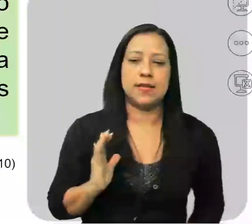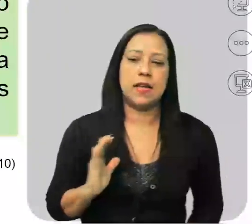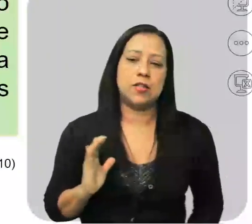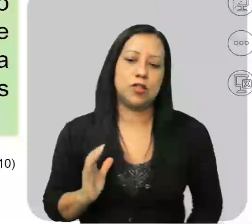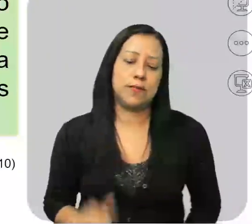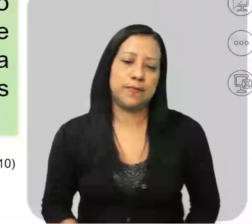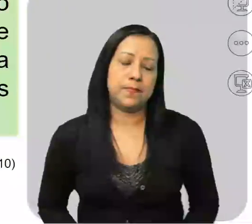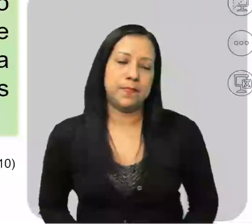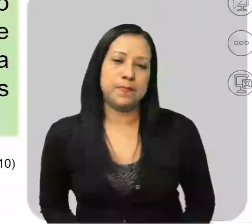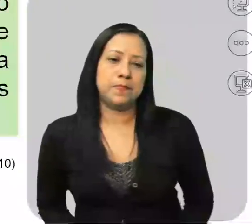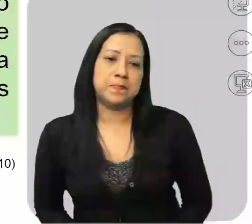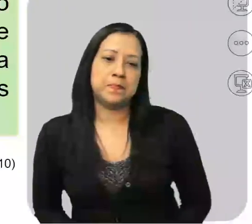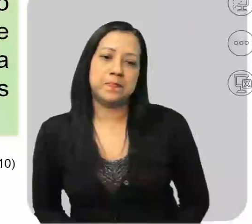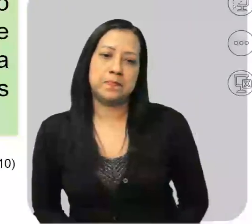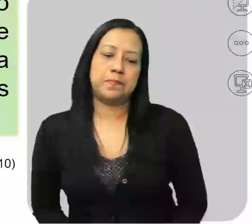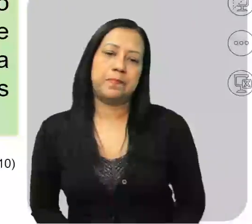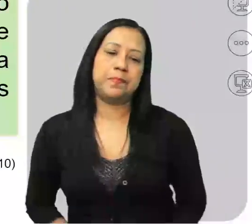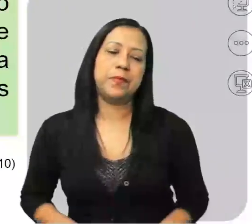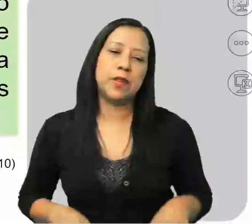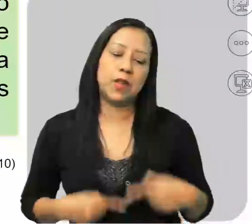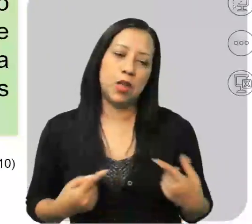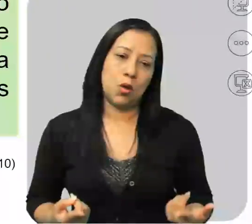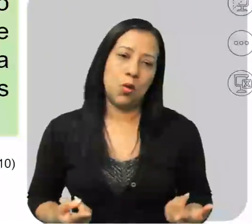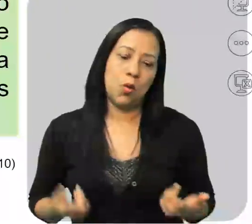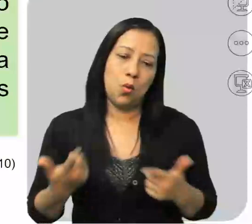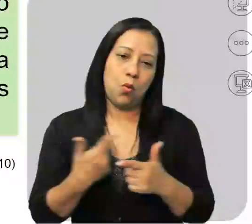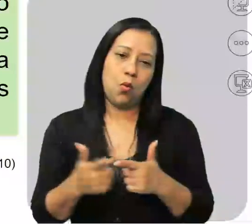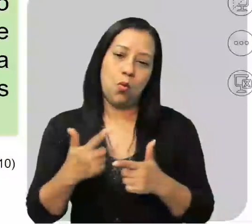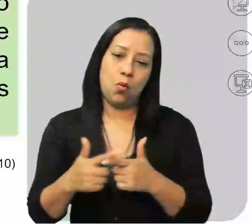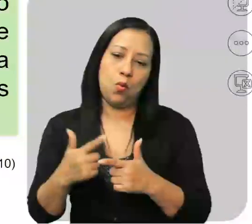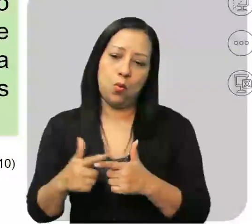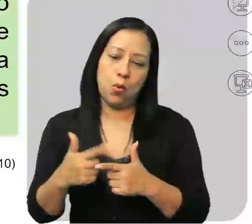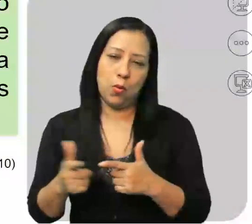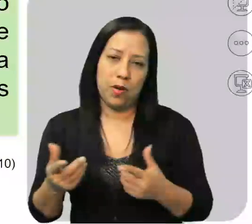área periférica das cidades, principalmente, tá?